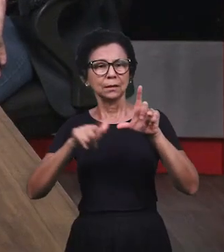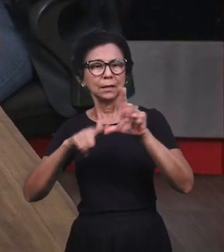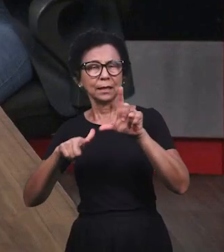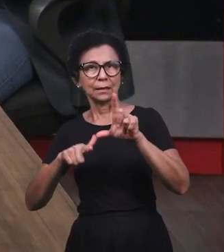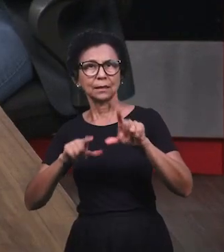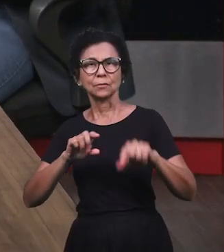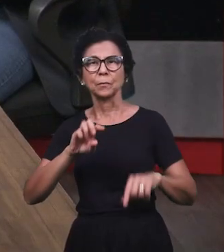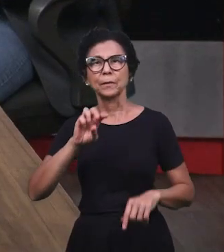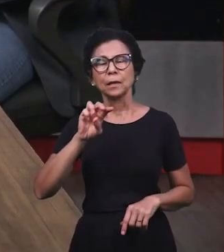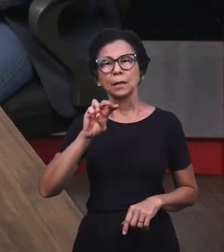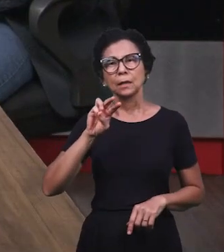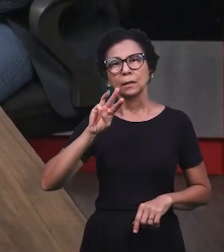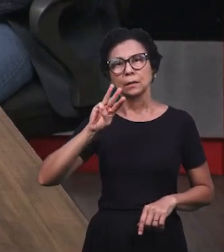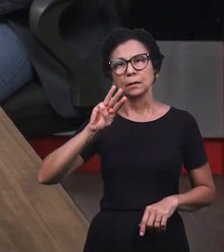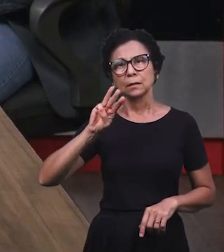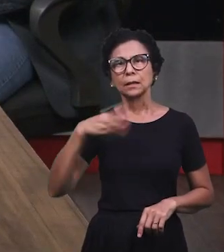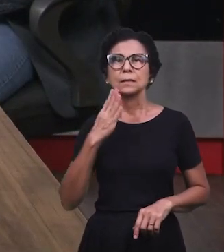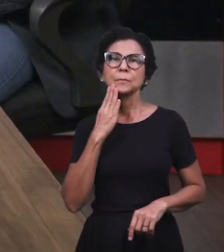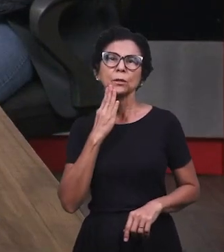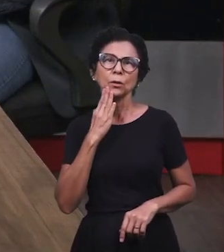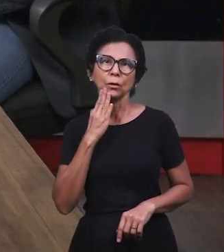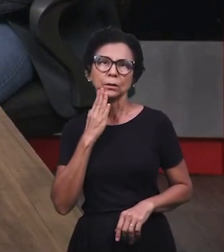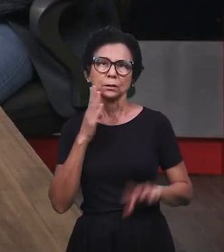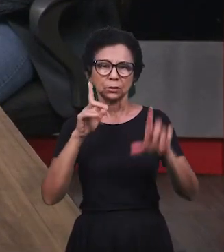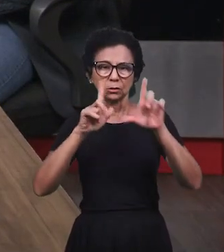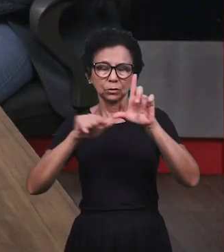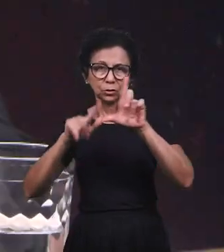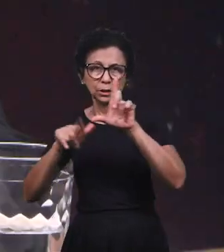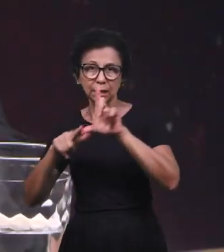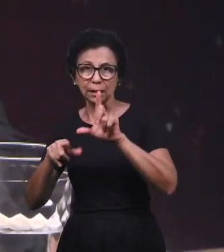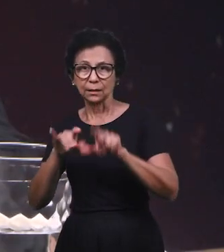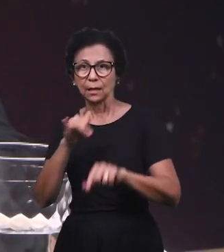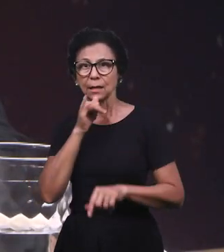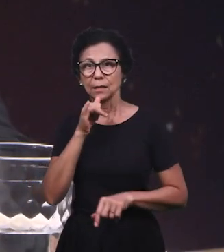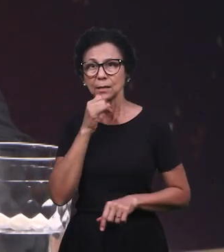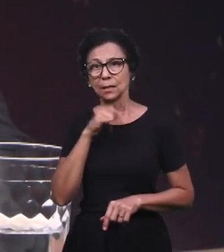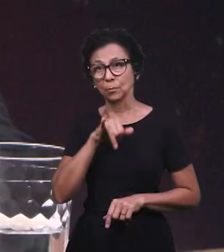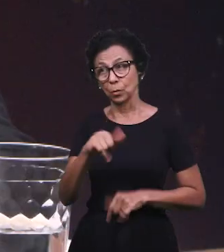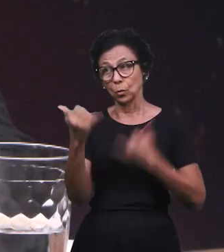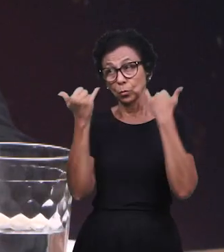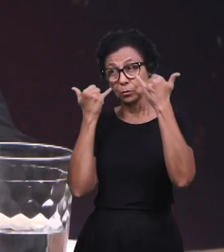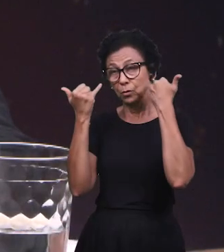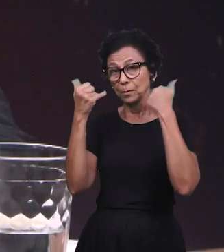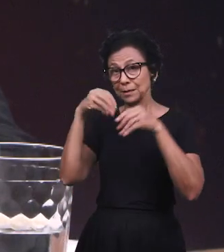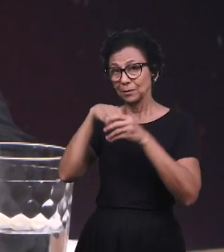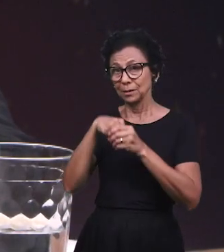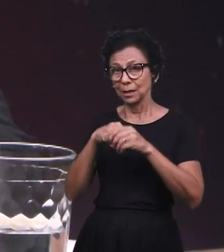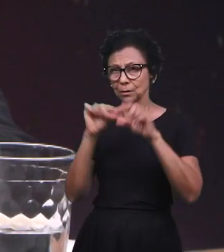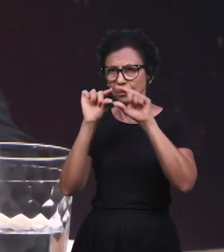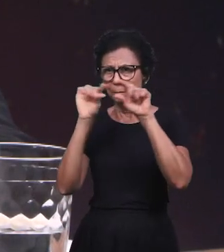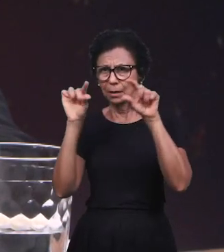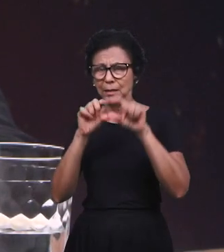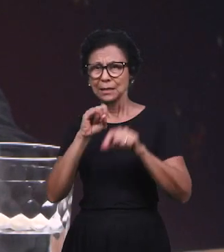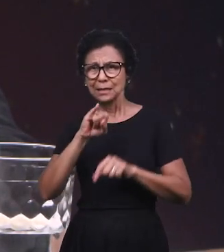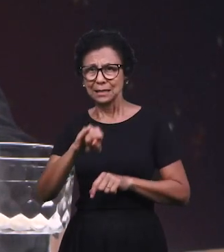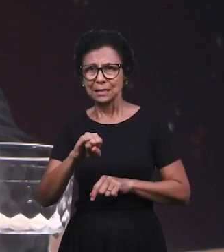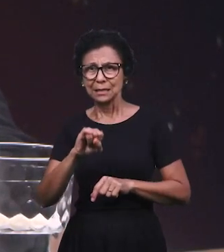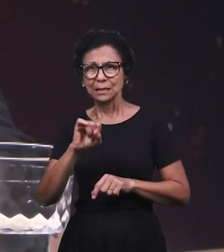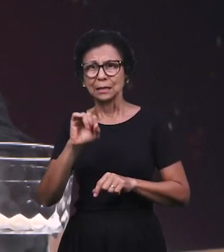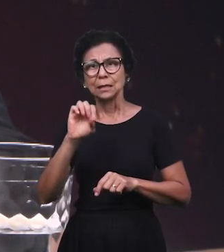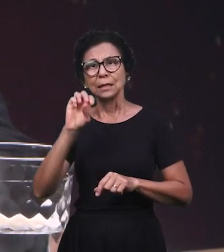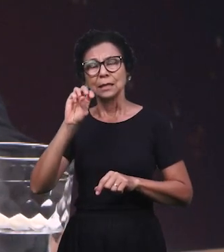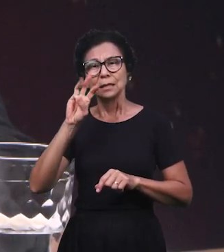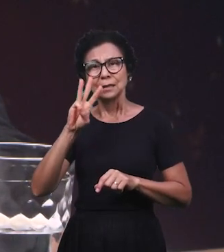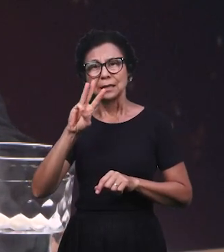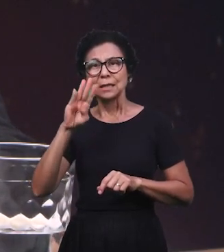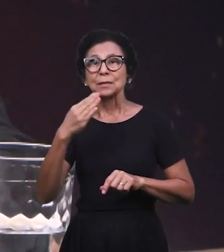pegar, e só para os irmãos terem uma ideia, quanta informação existe nisso. Se a gente pegar 3 bilhões de letras e colocar uma do lado da